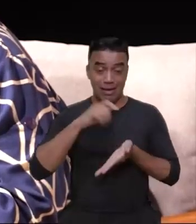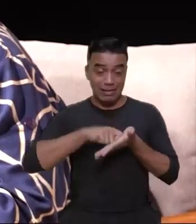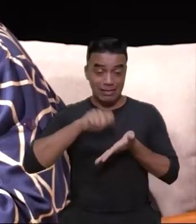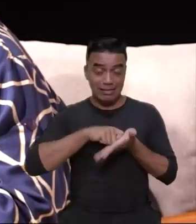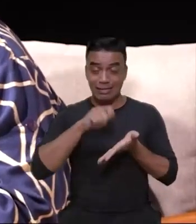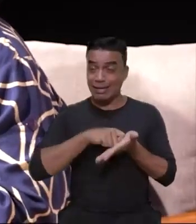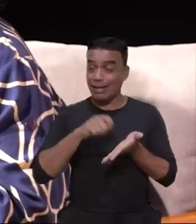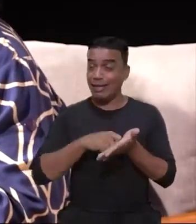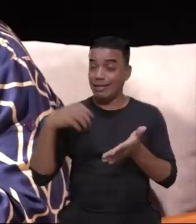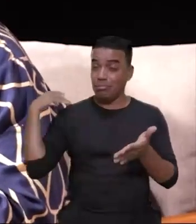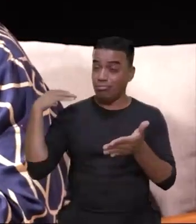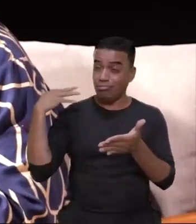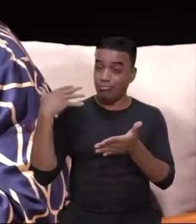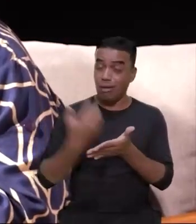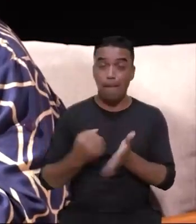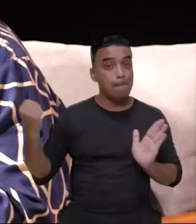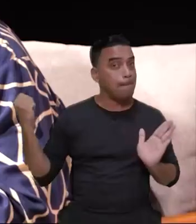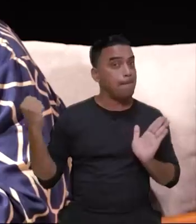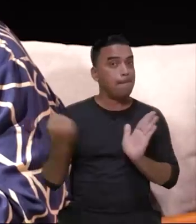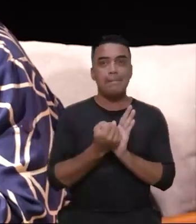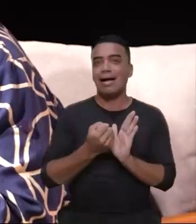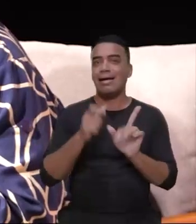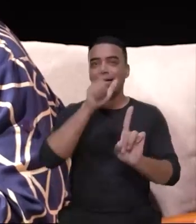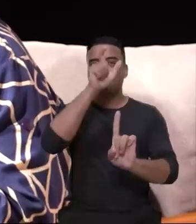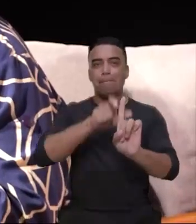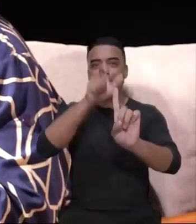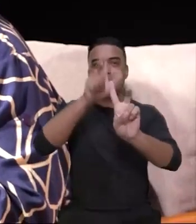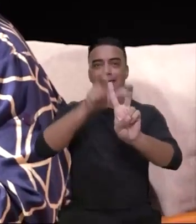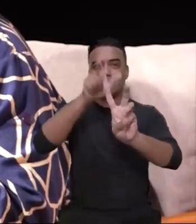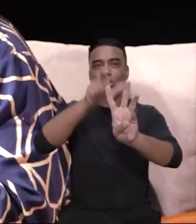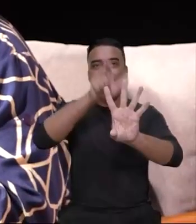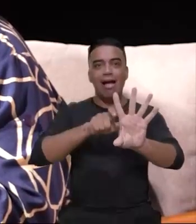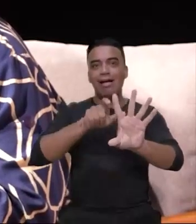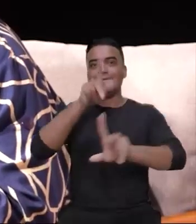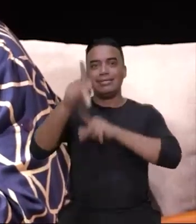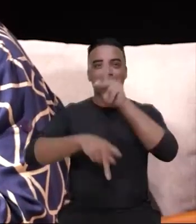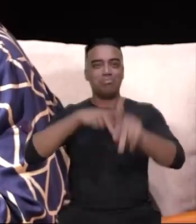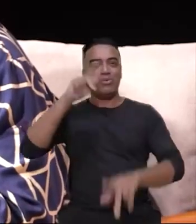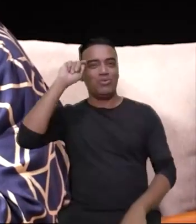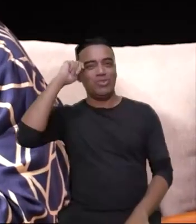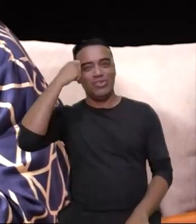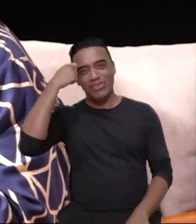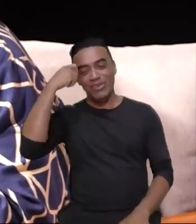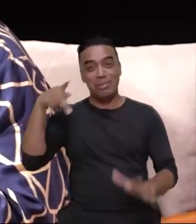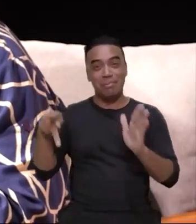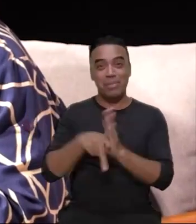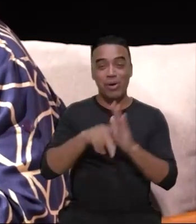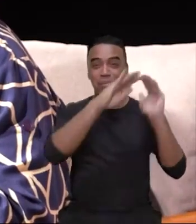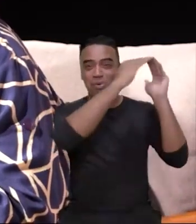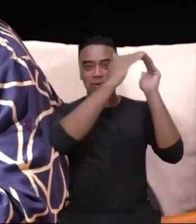escrita toda ela é marcada por personagens populares, por personagens que vêm